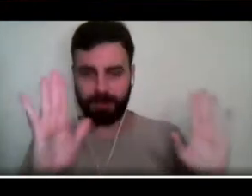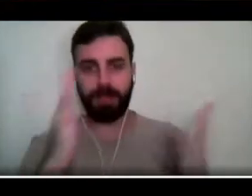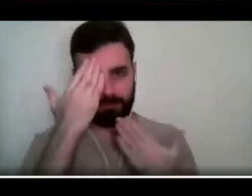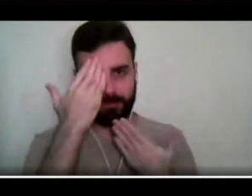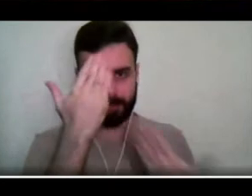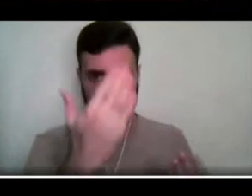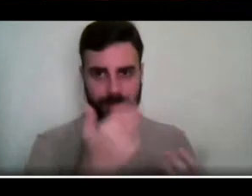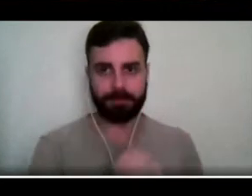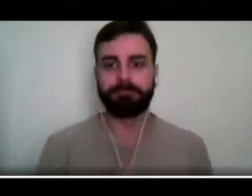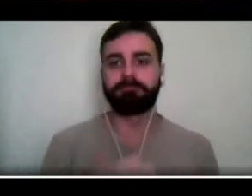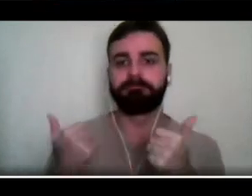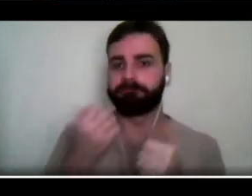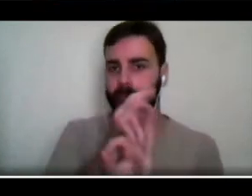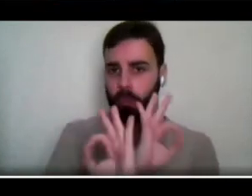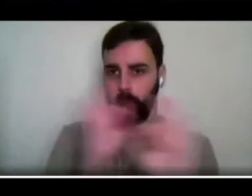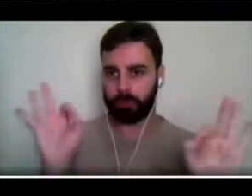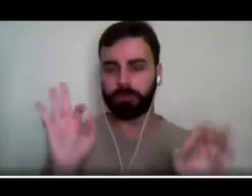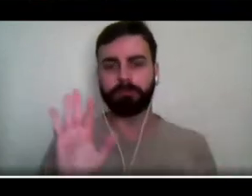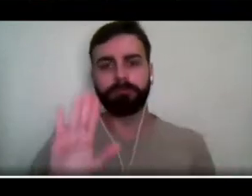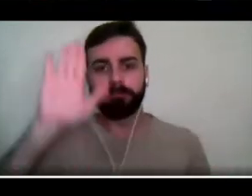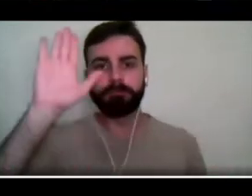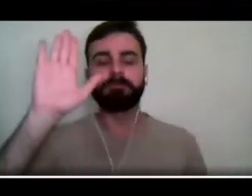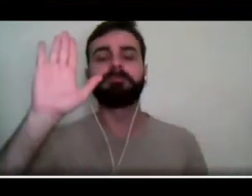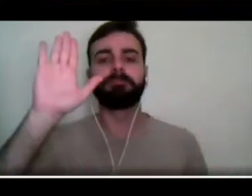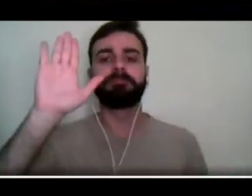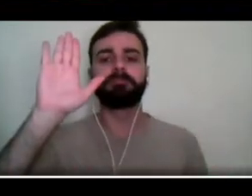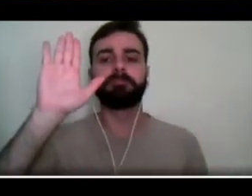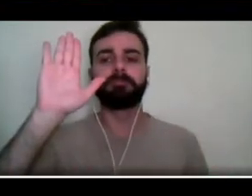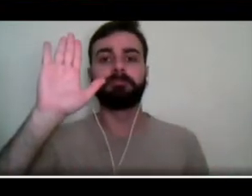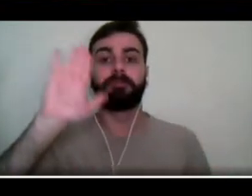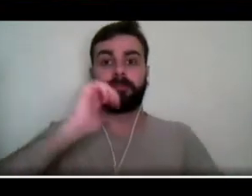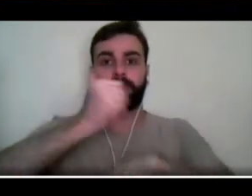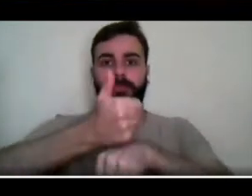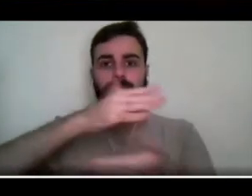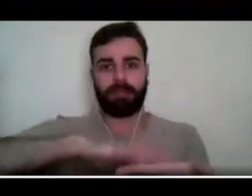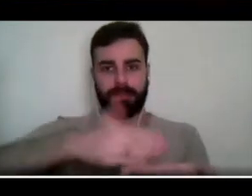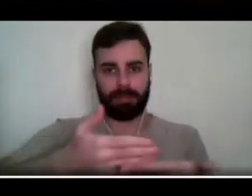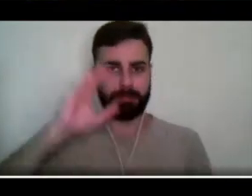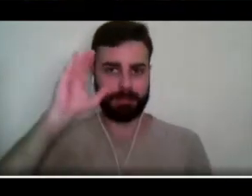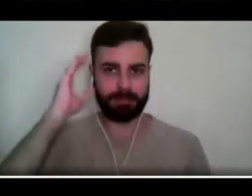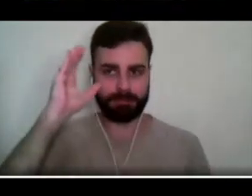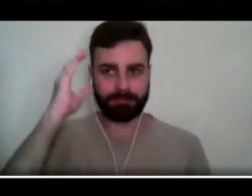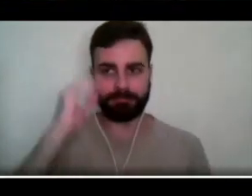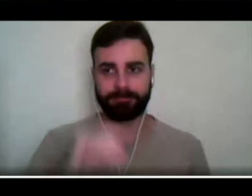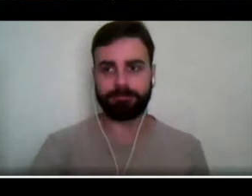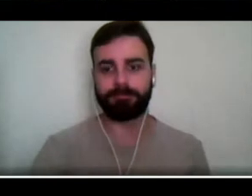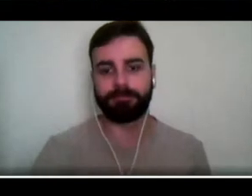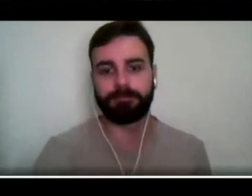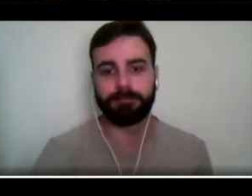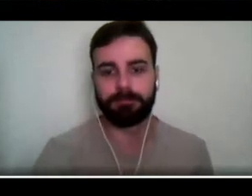aqui. Vamos aproveitar para trocar? Tá bem. Obrigada.